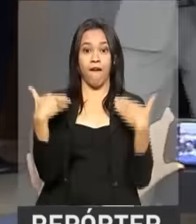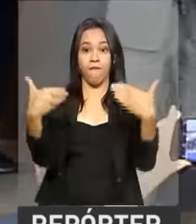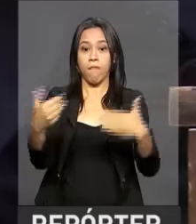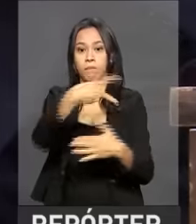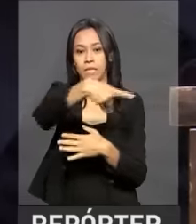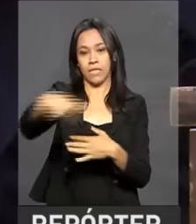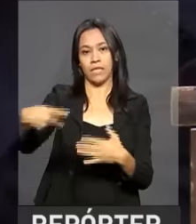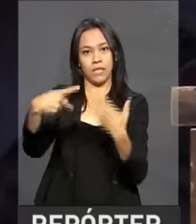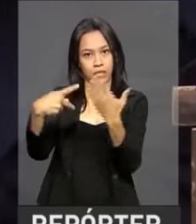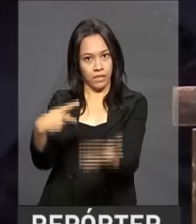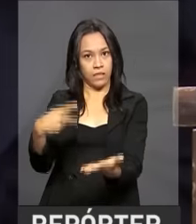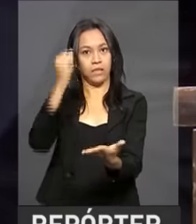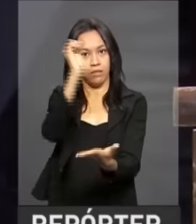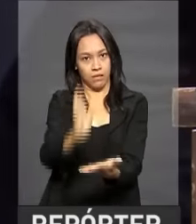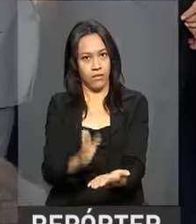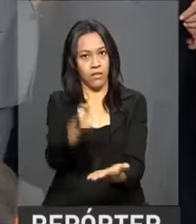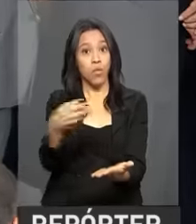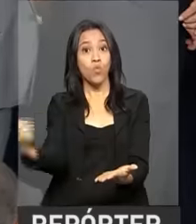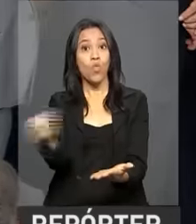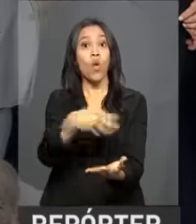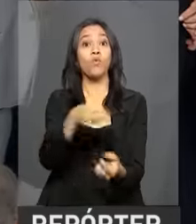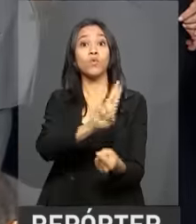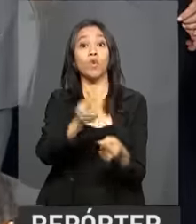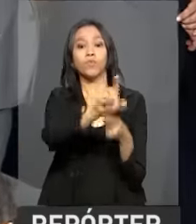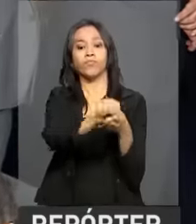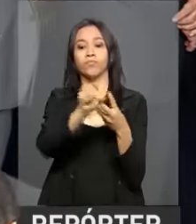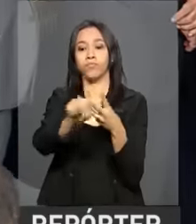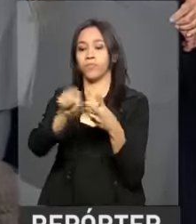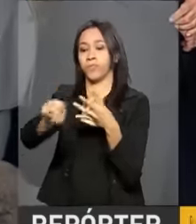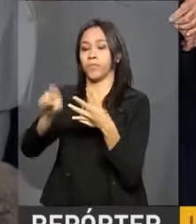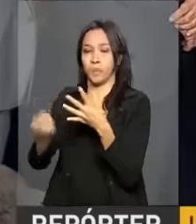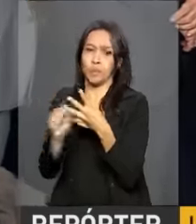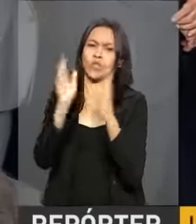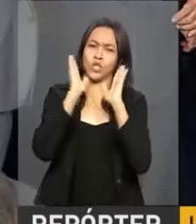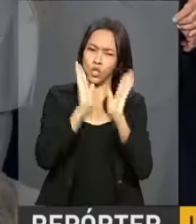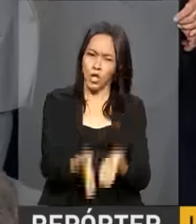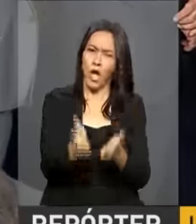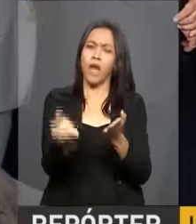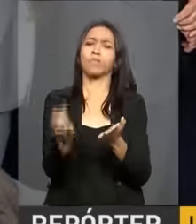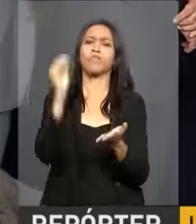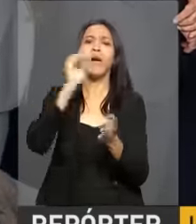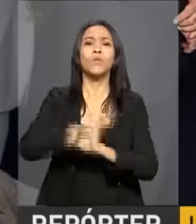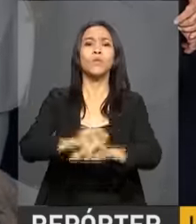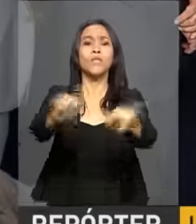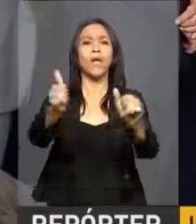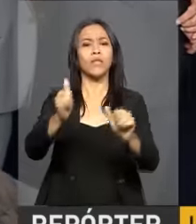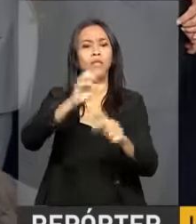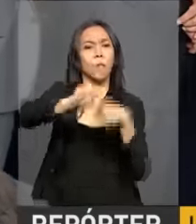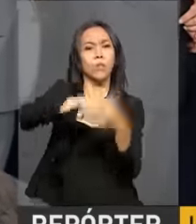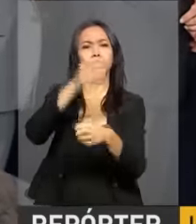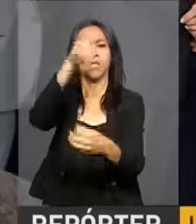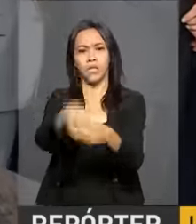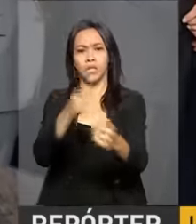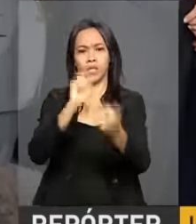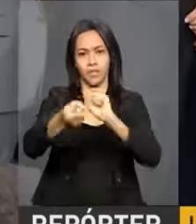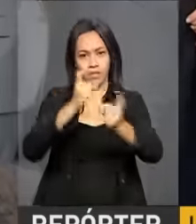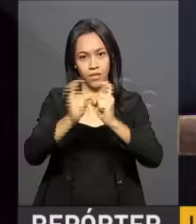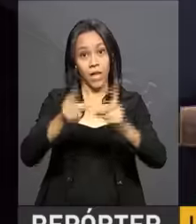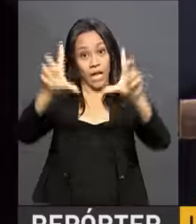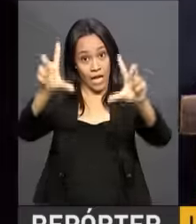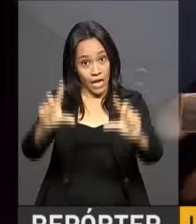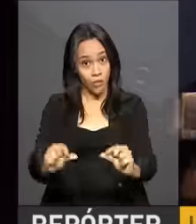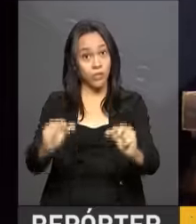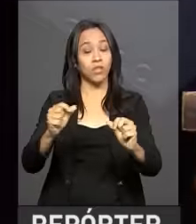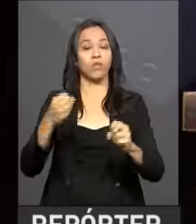república junto com os novos nomes da equipe ministerial foi anunciada uma reforma administrativa com redução do número